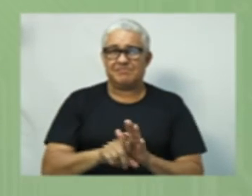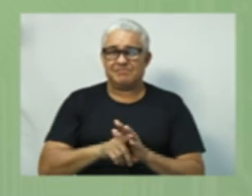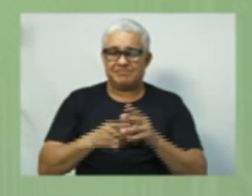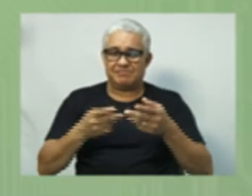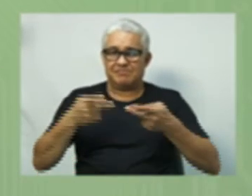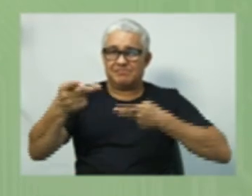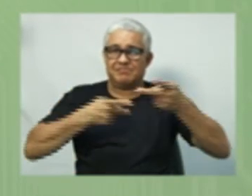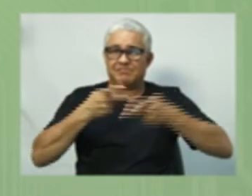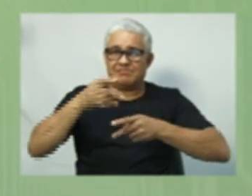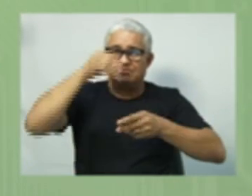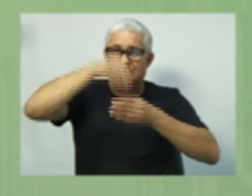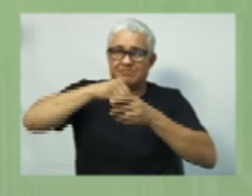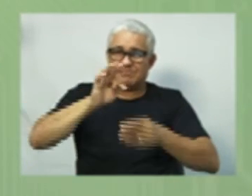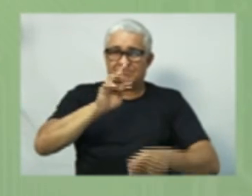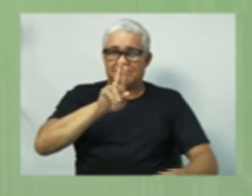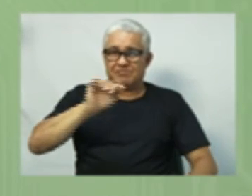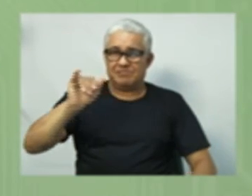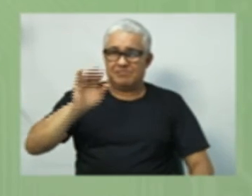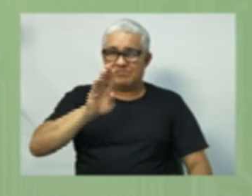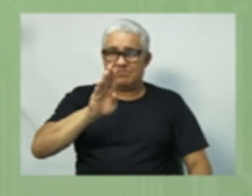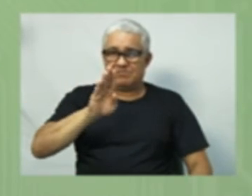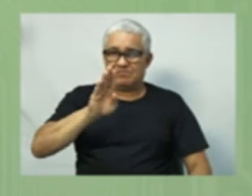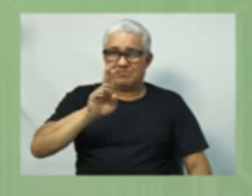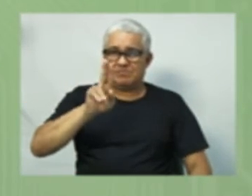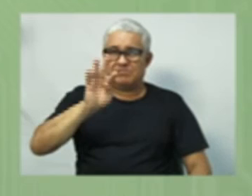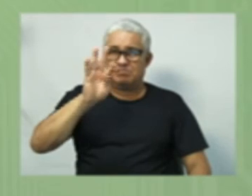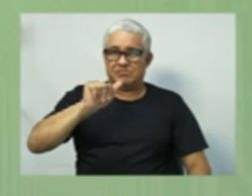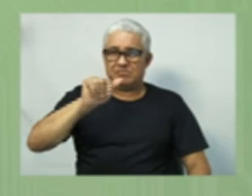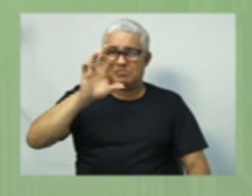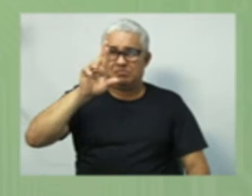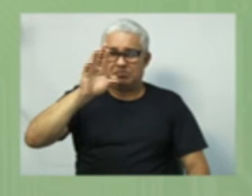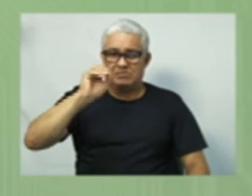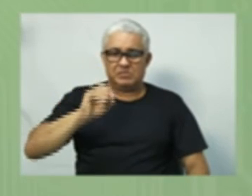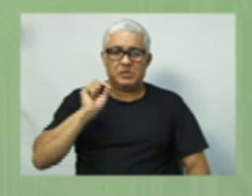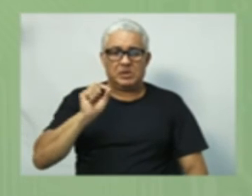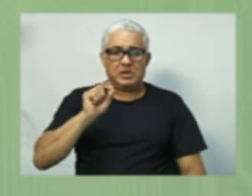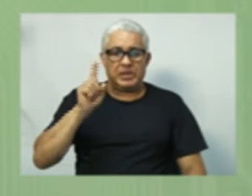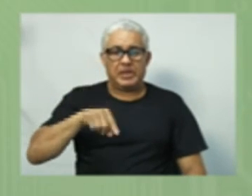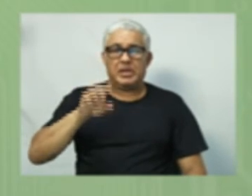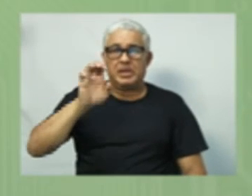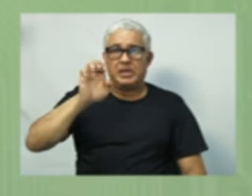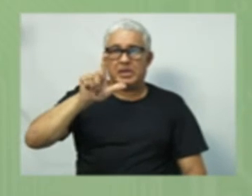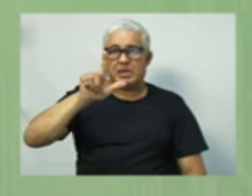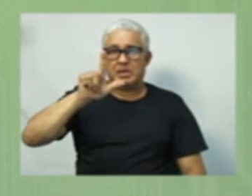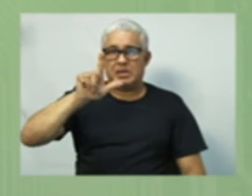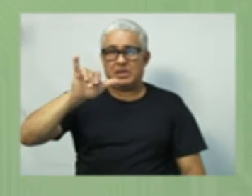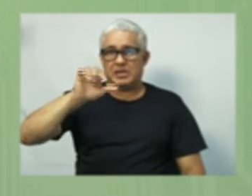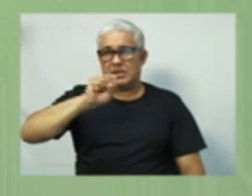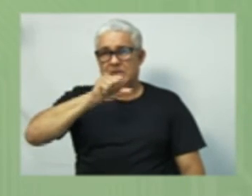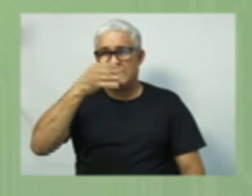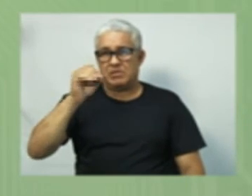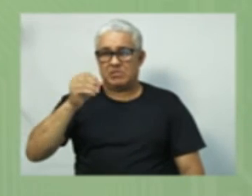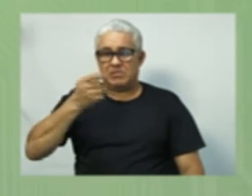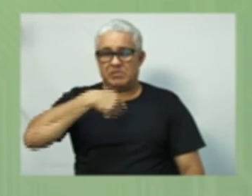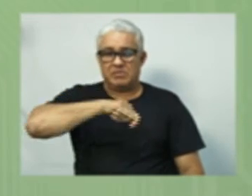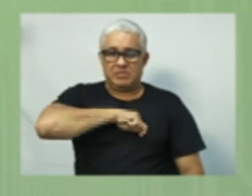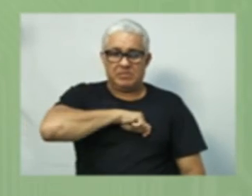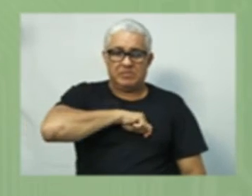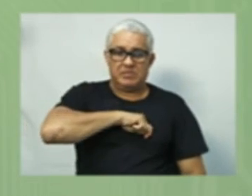planejamento tributário. É o quê? A elisão fiscal, ok? Então a elisão fiscal